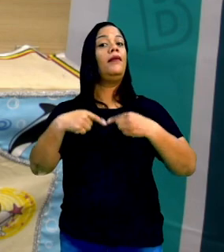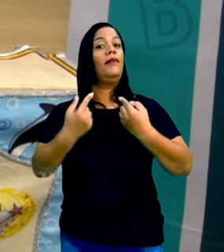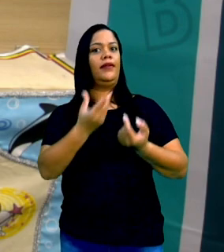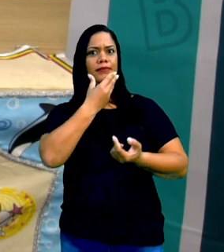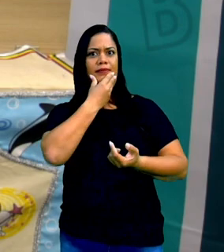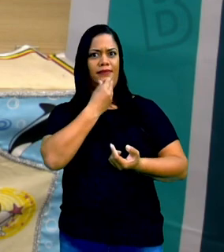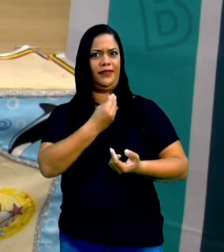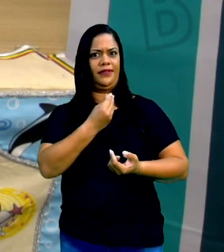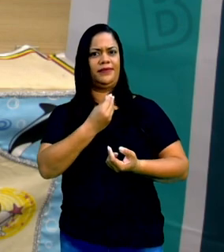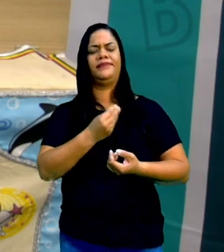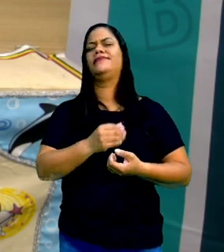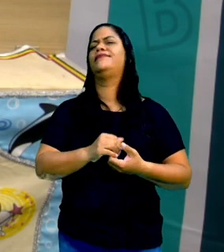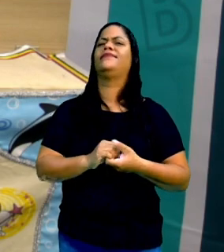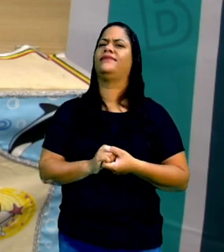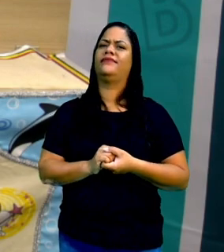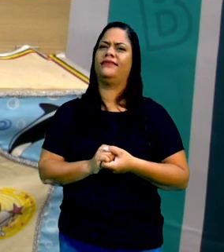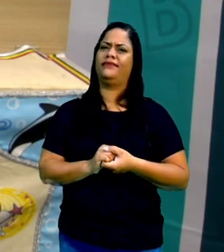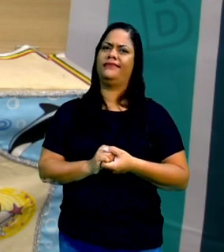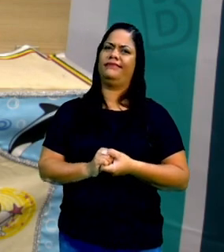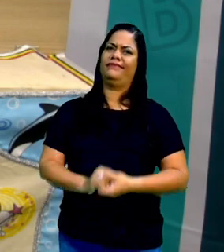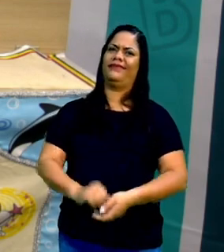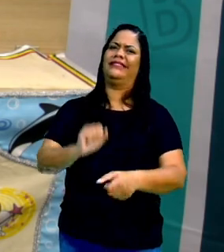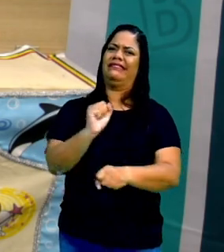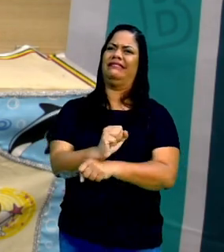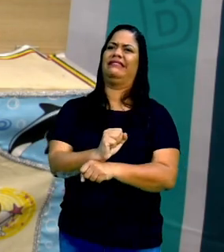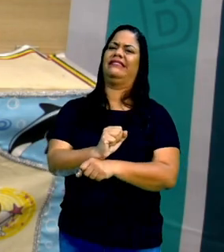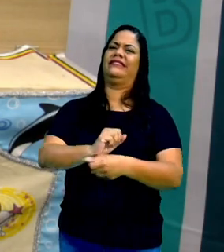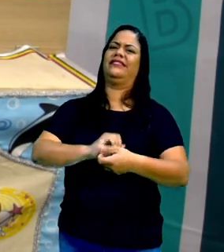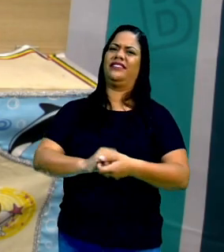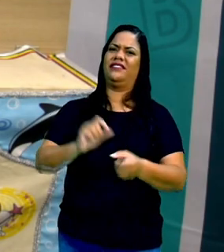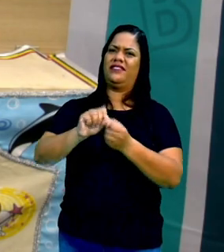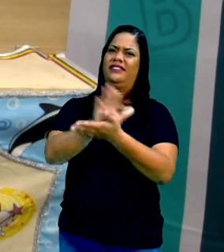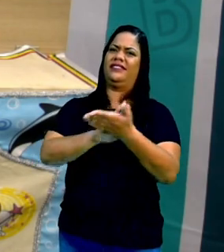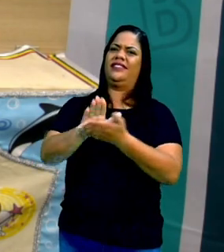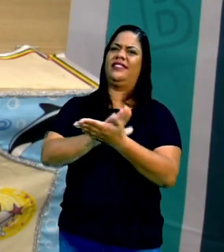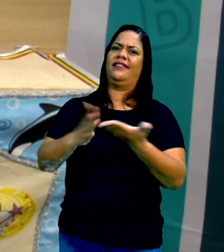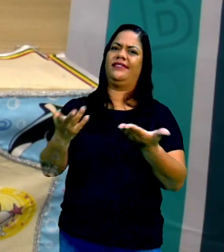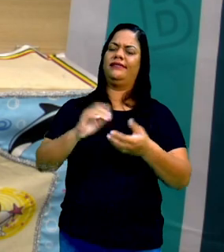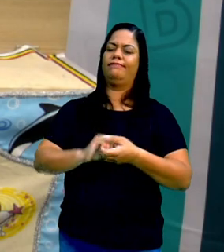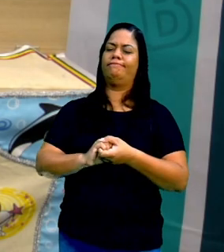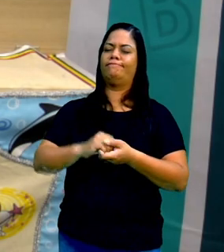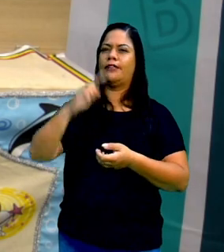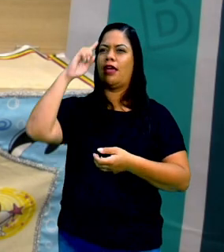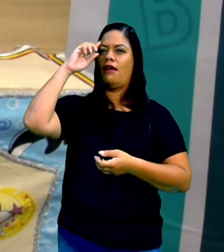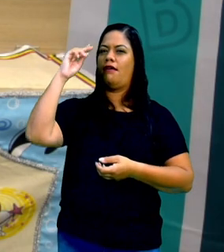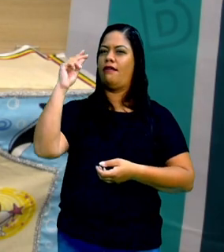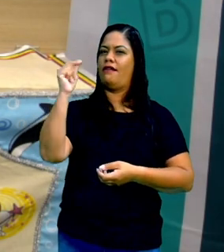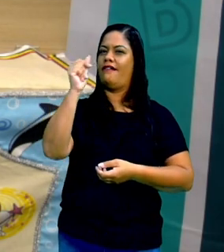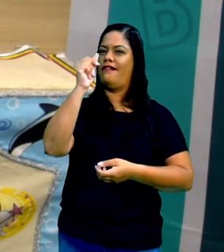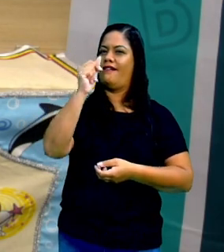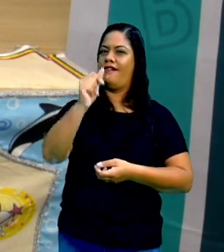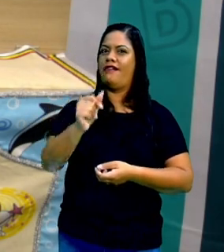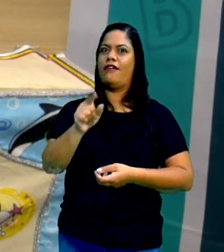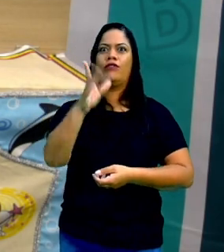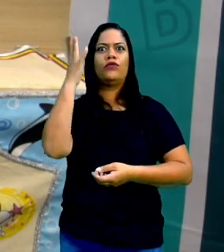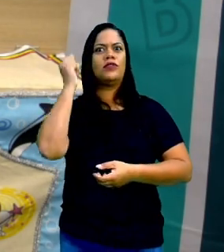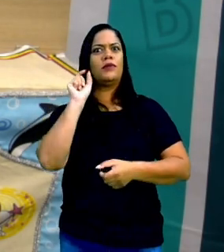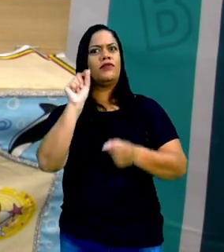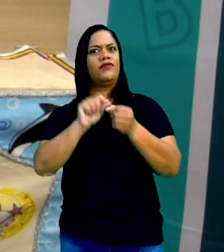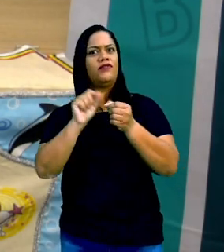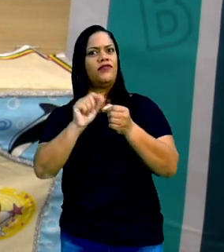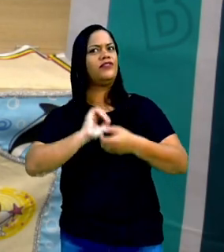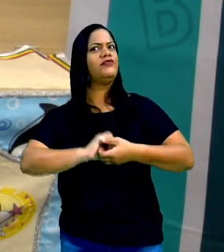Pedro ficava lá entediado, sem ter nada pra fazer. Aí ele teve uma ideia. Tu sabe o que ele